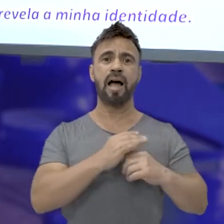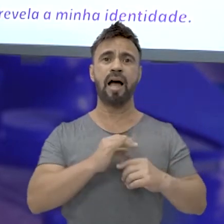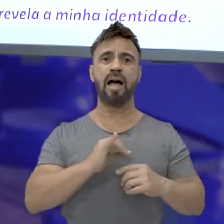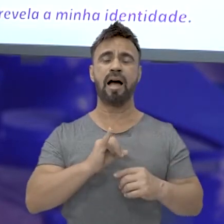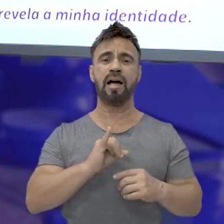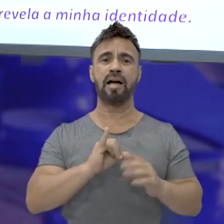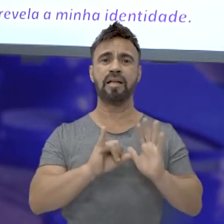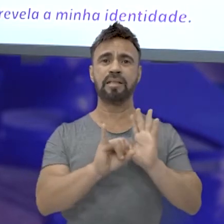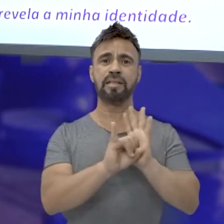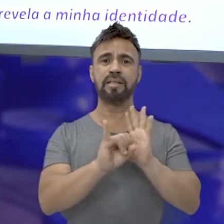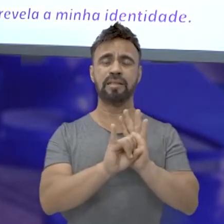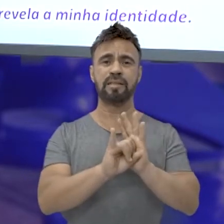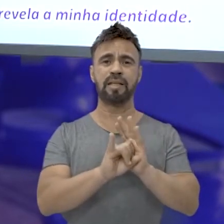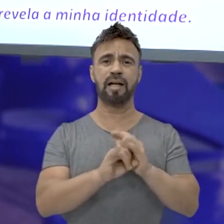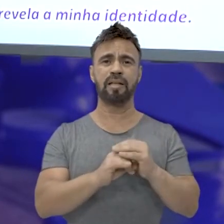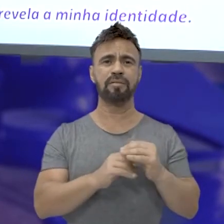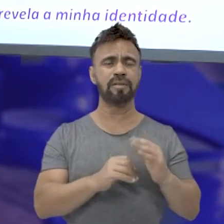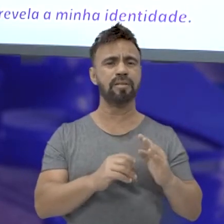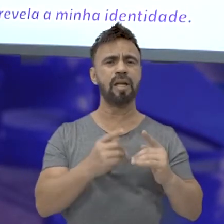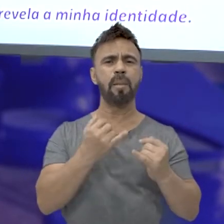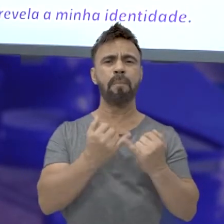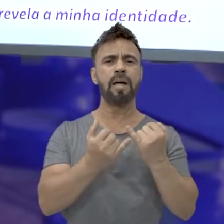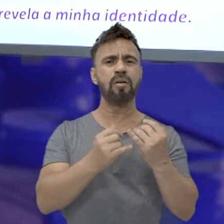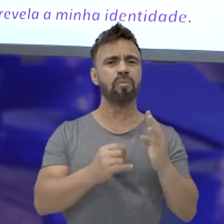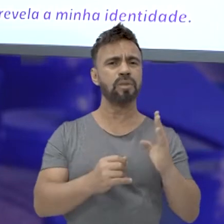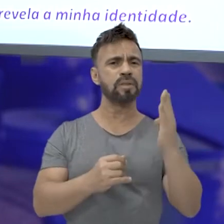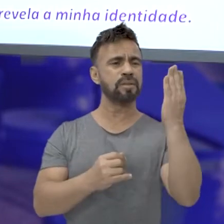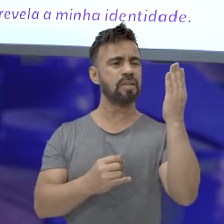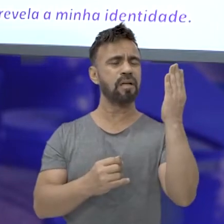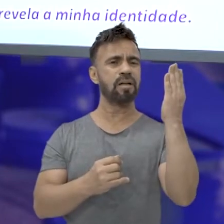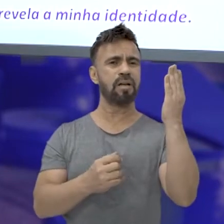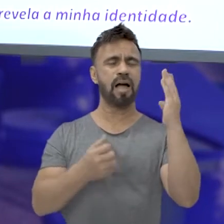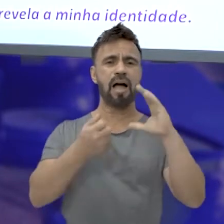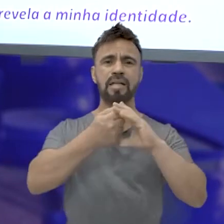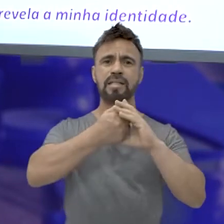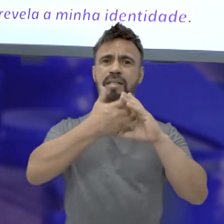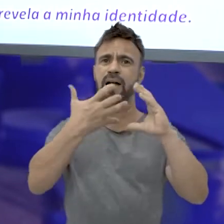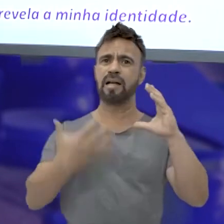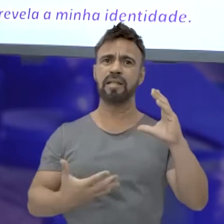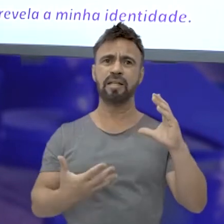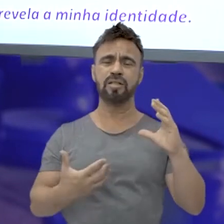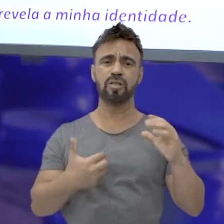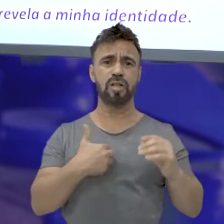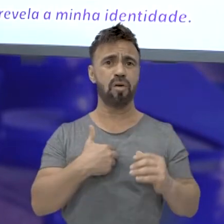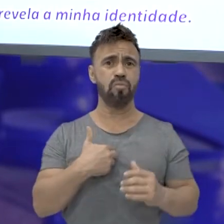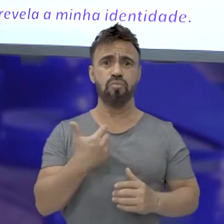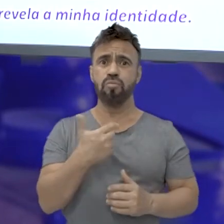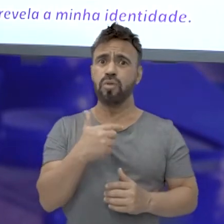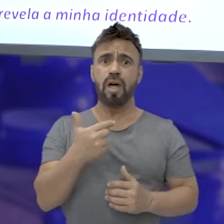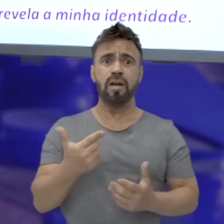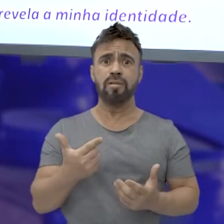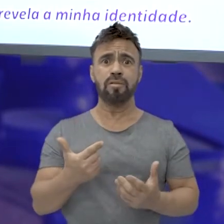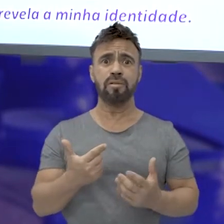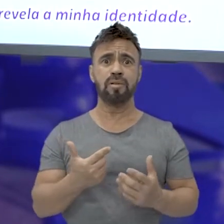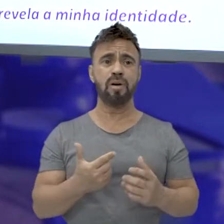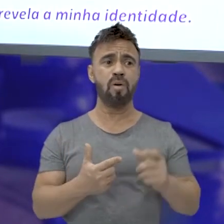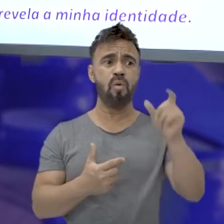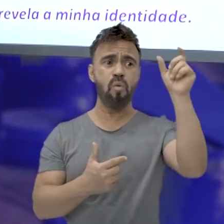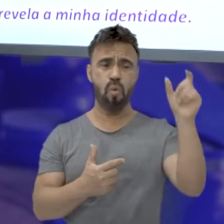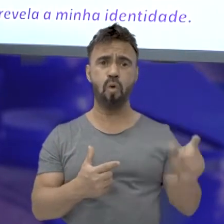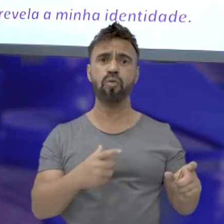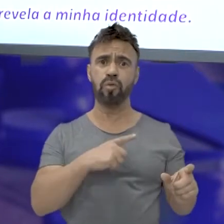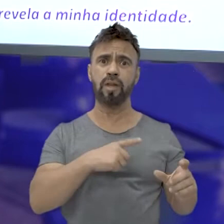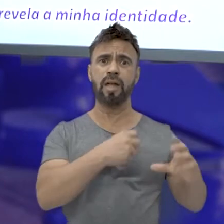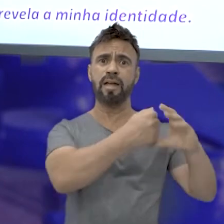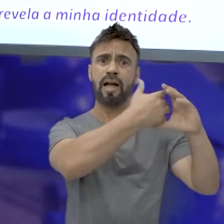ele reflete aquilo que aquelas características que eu não possuo, e assim eu consigo fazer essa avaliação de